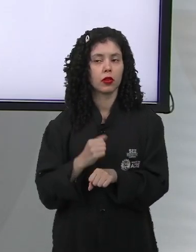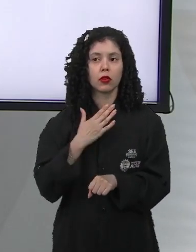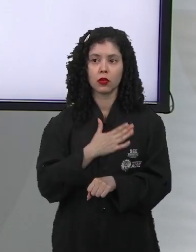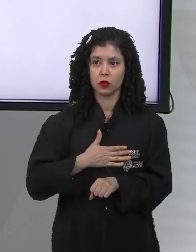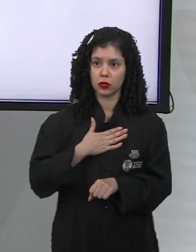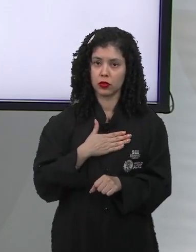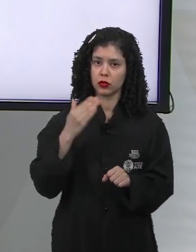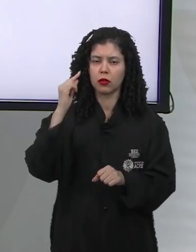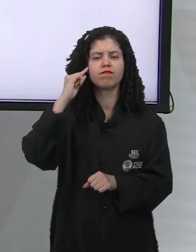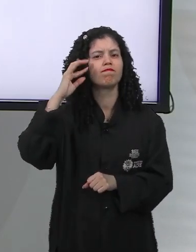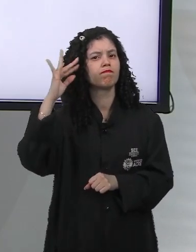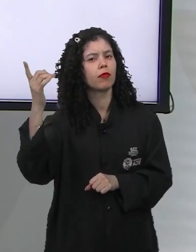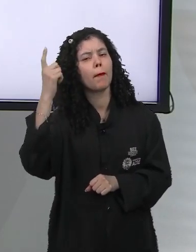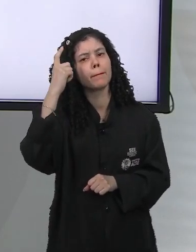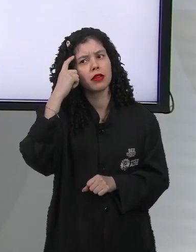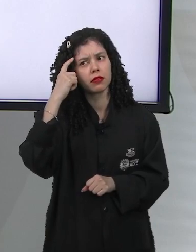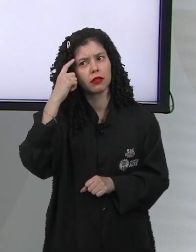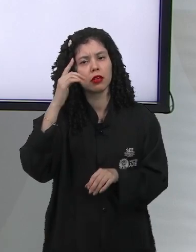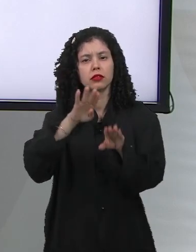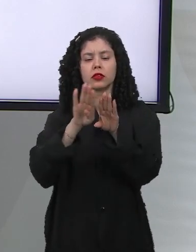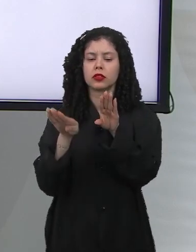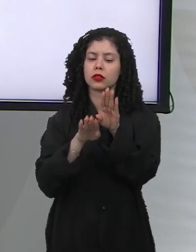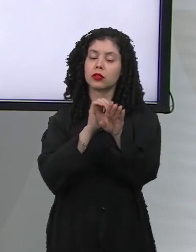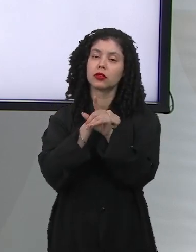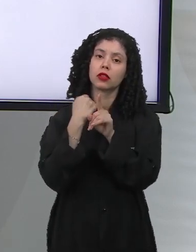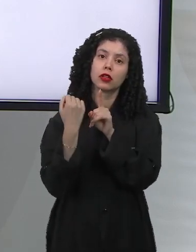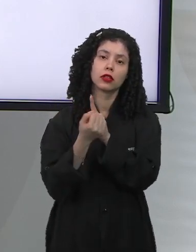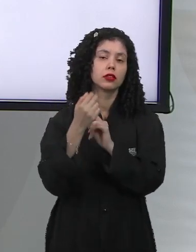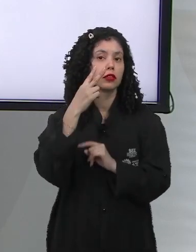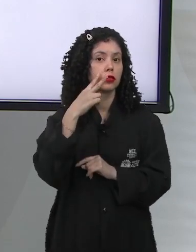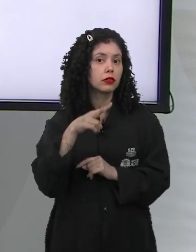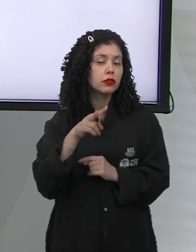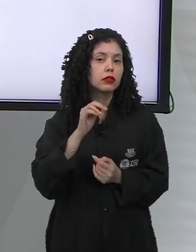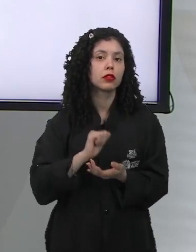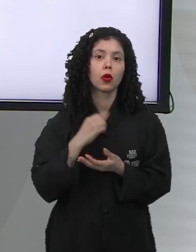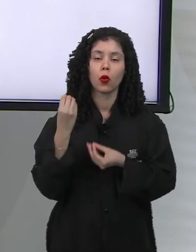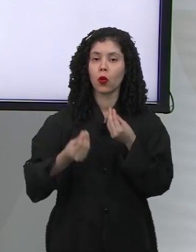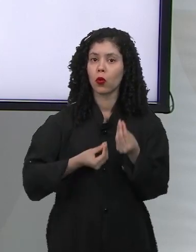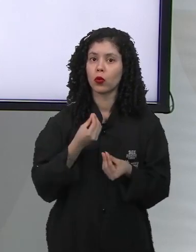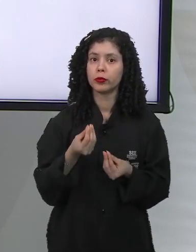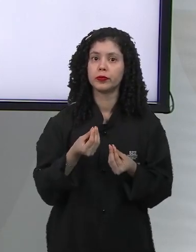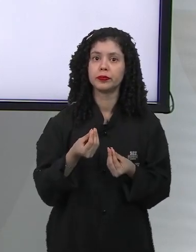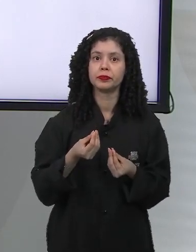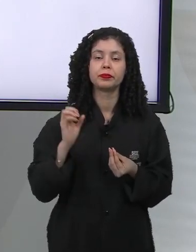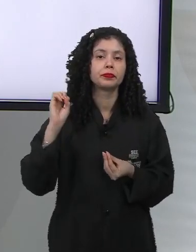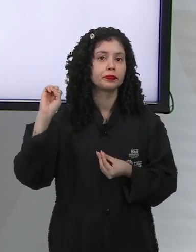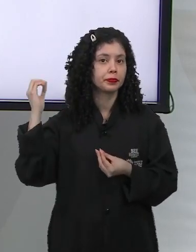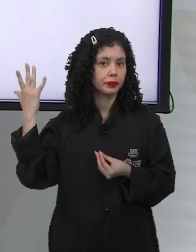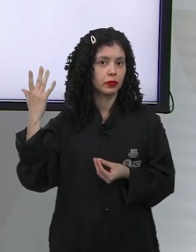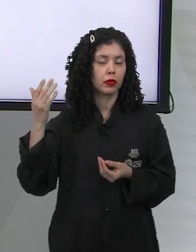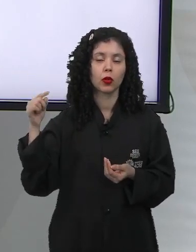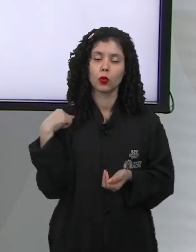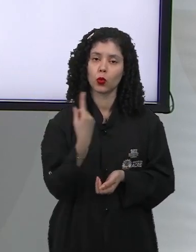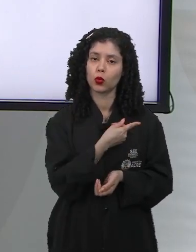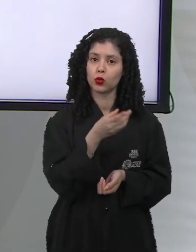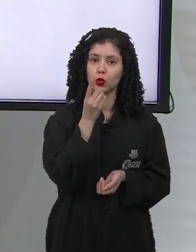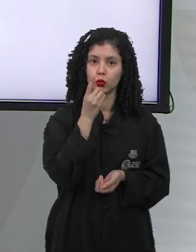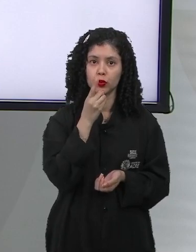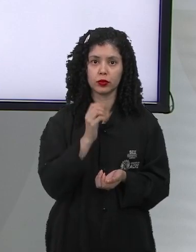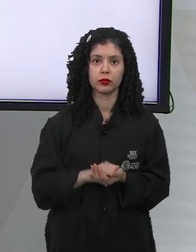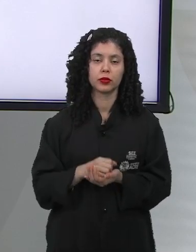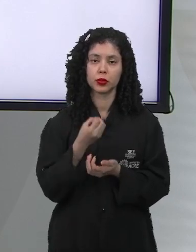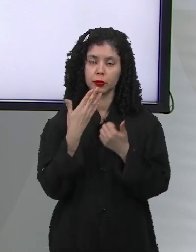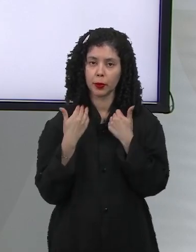tenham refletido sobre as desigualdades sociais e veem como elas ocorrem no nosso dia a dia.